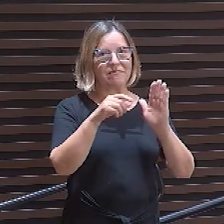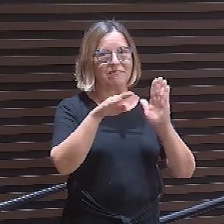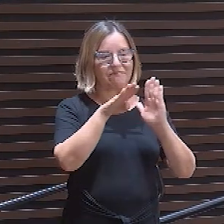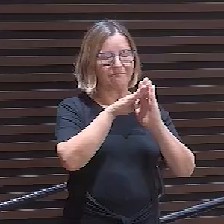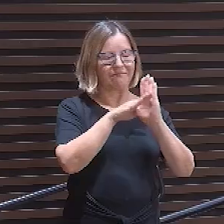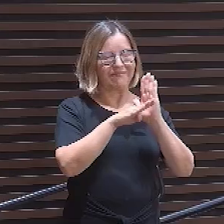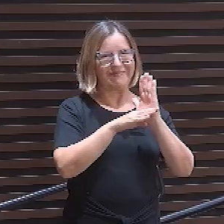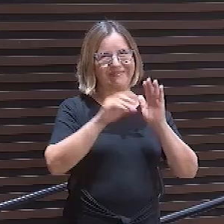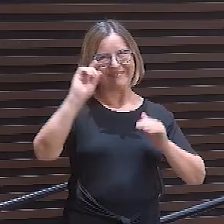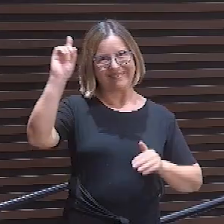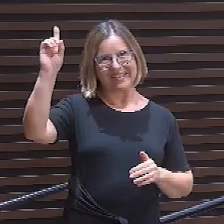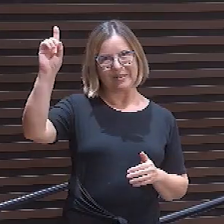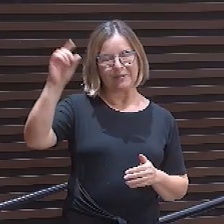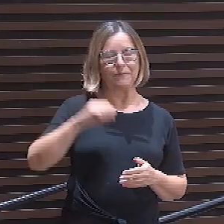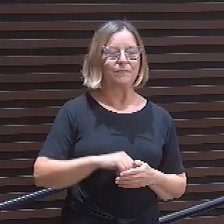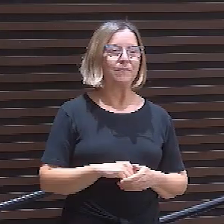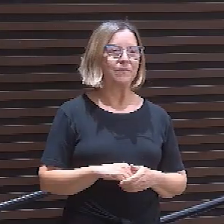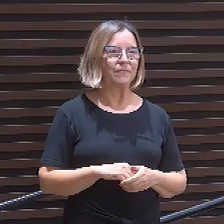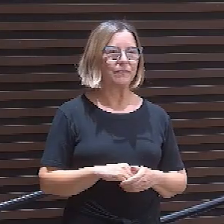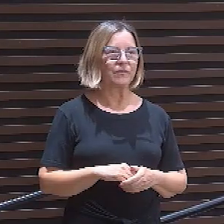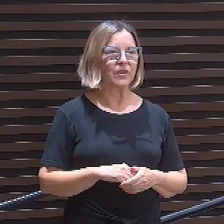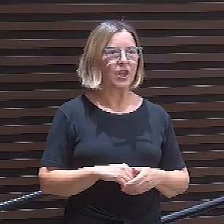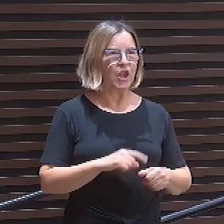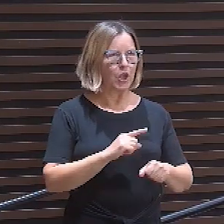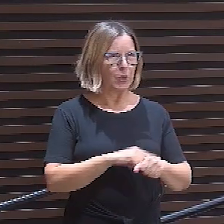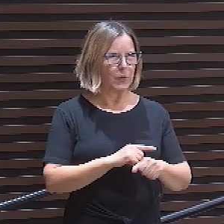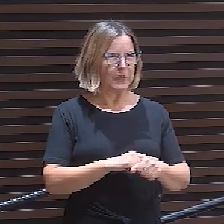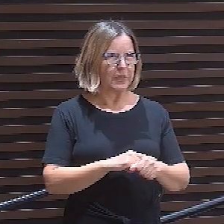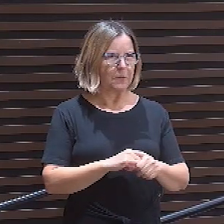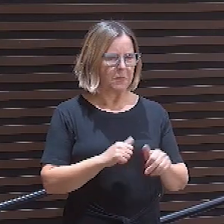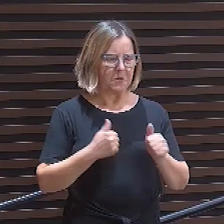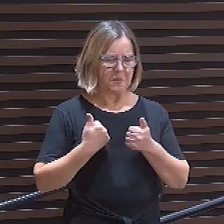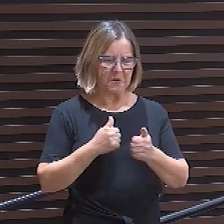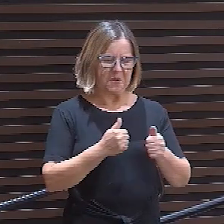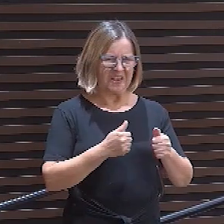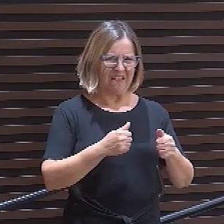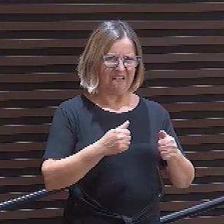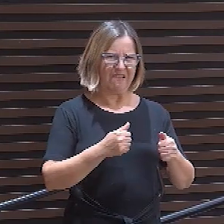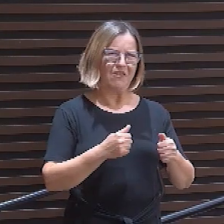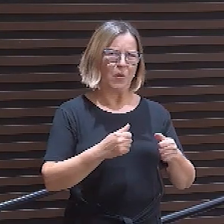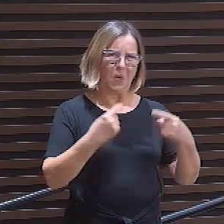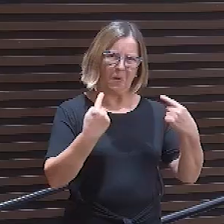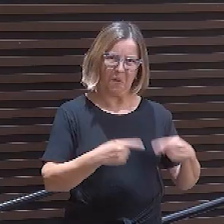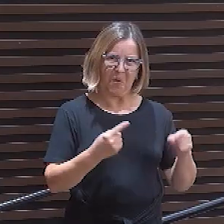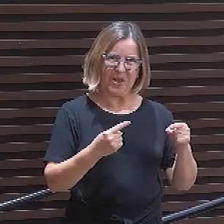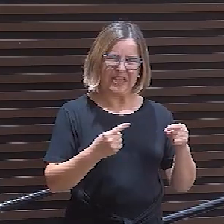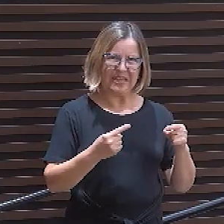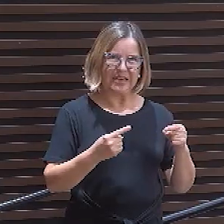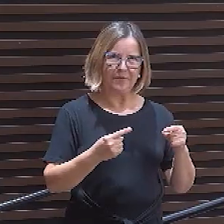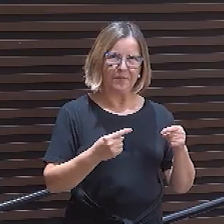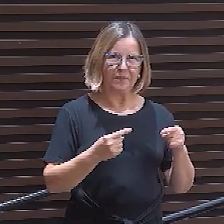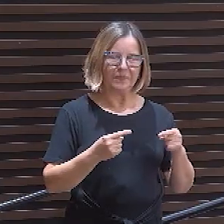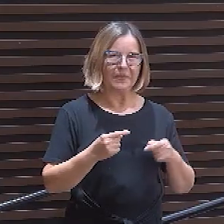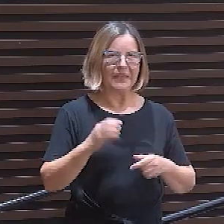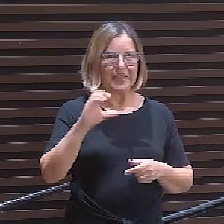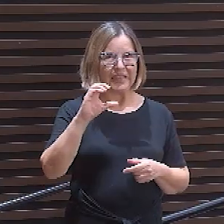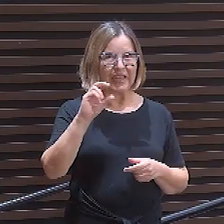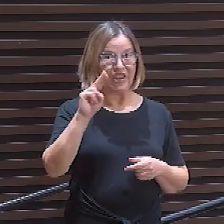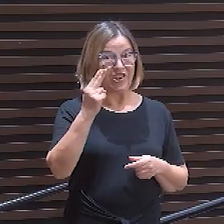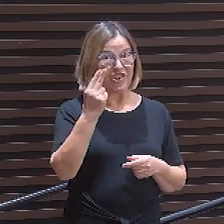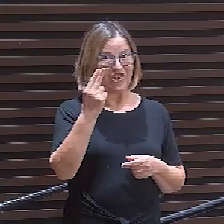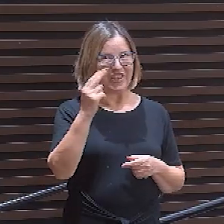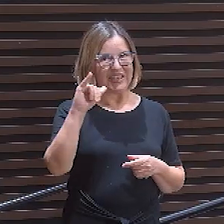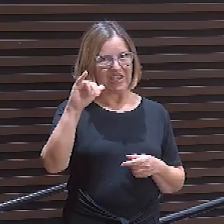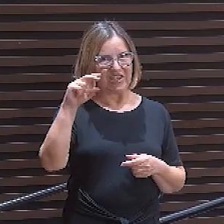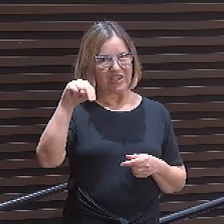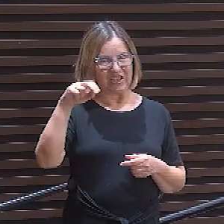Em tempos de perseguição, lá na China, muitos cristãos escondem